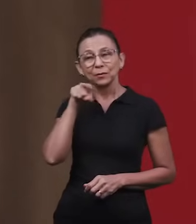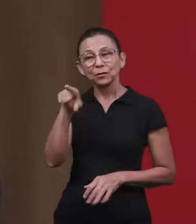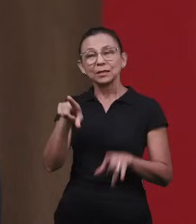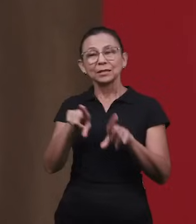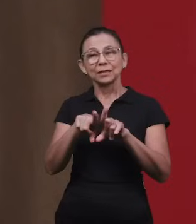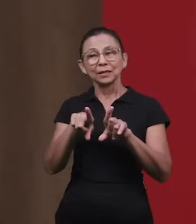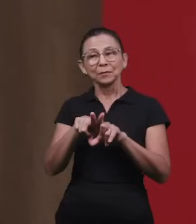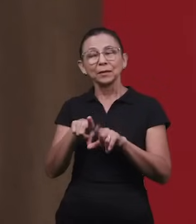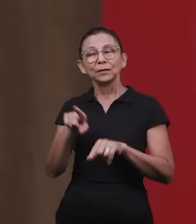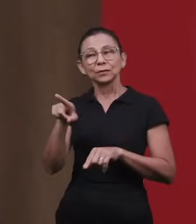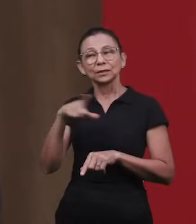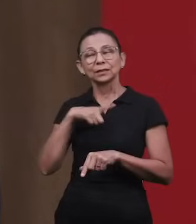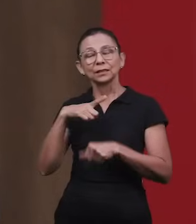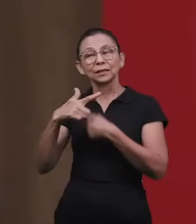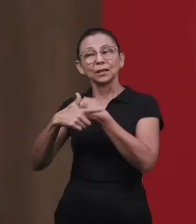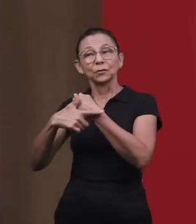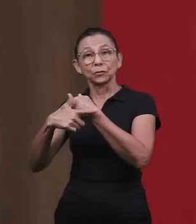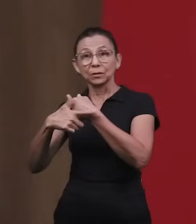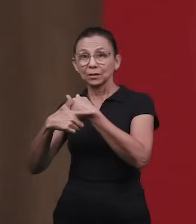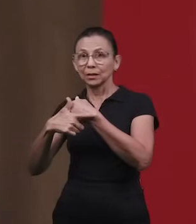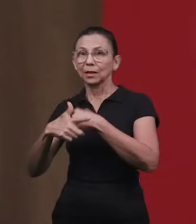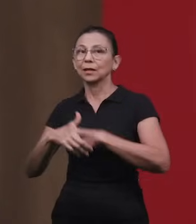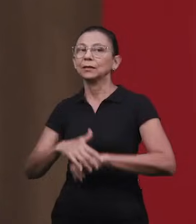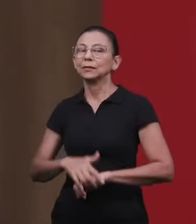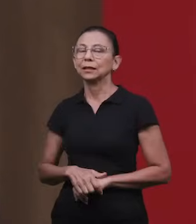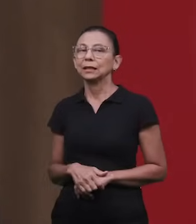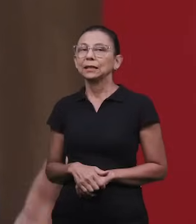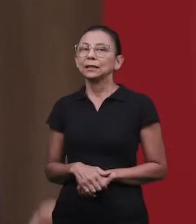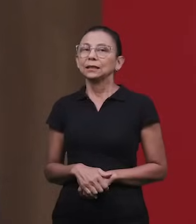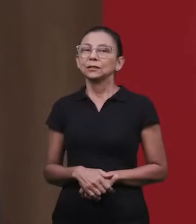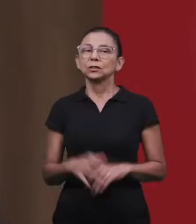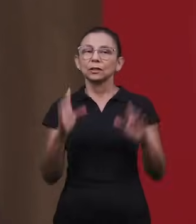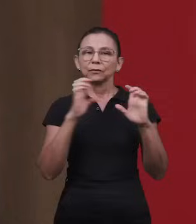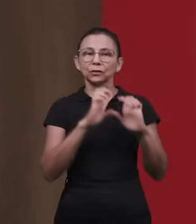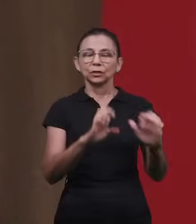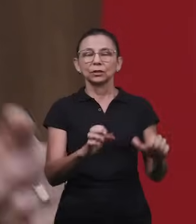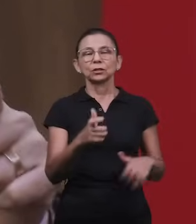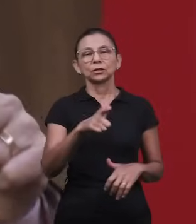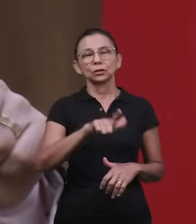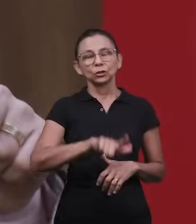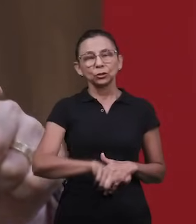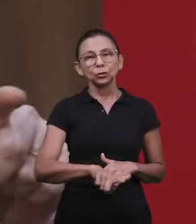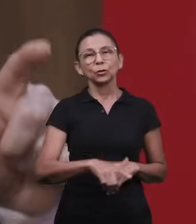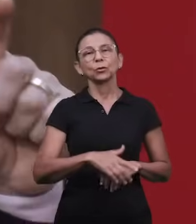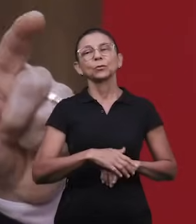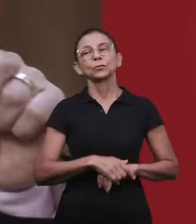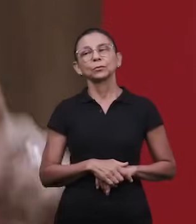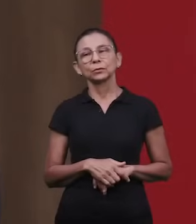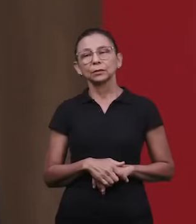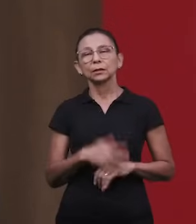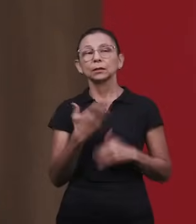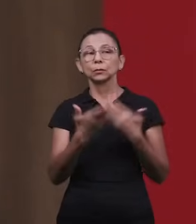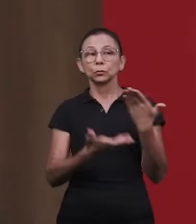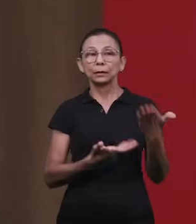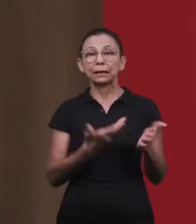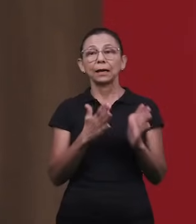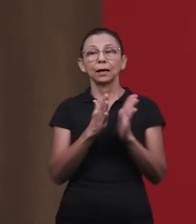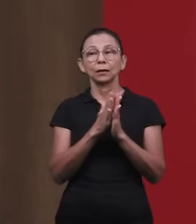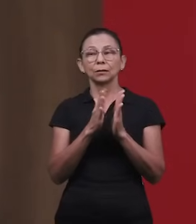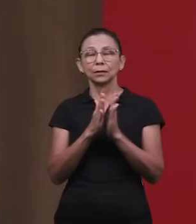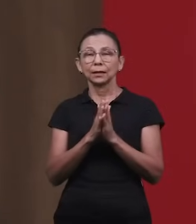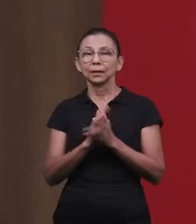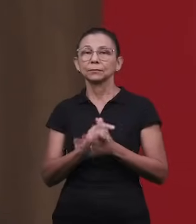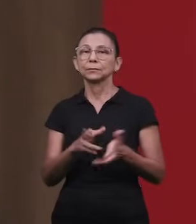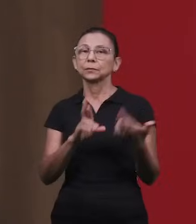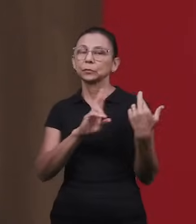você tem essa função, que você foi o remanescente aí dela, para poder agora carregar sobre os seus ombros a responsabilidade